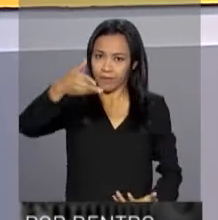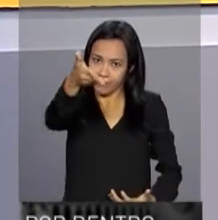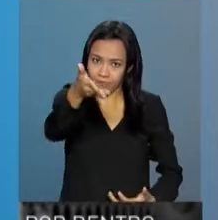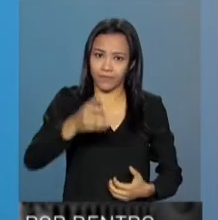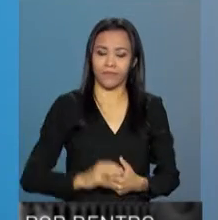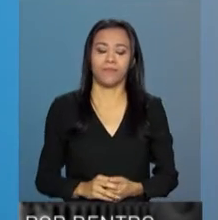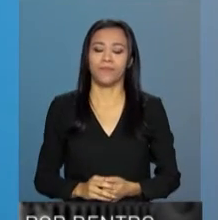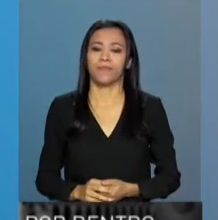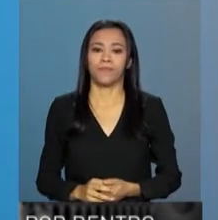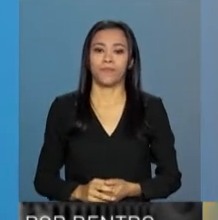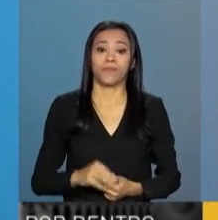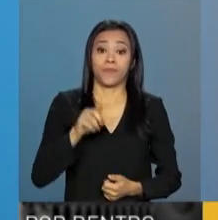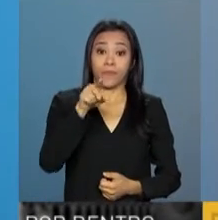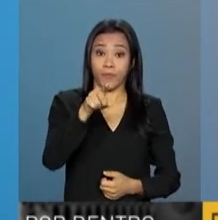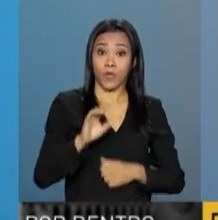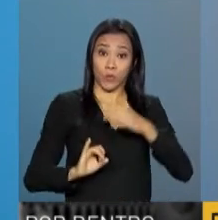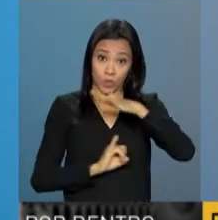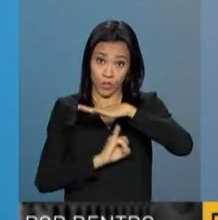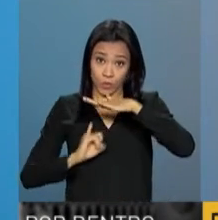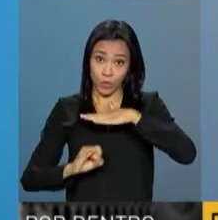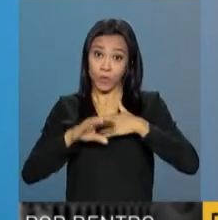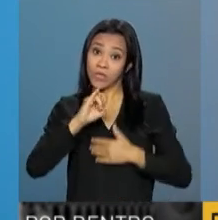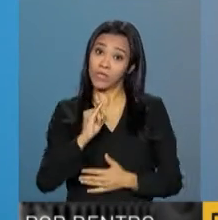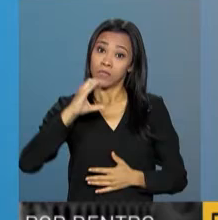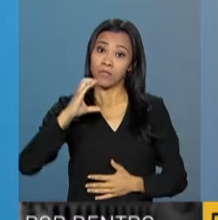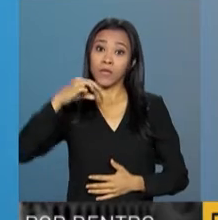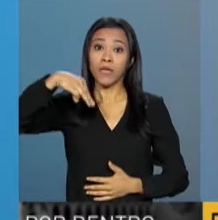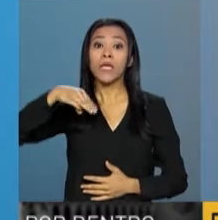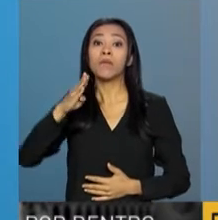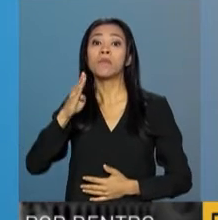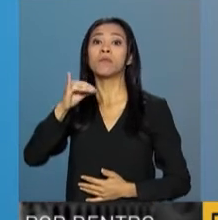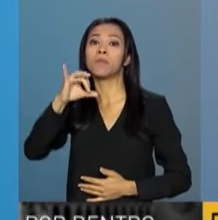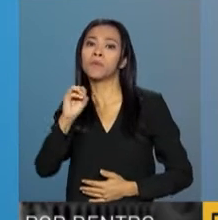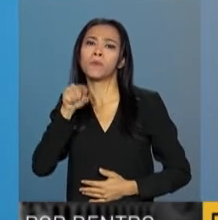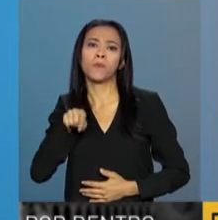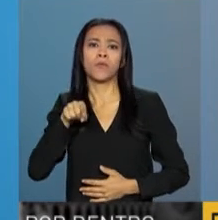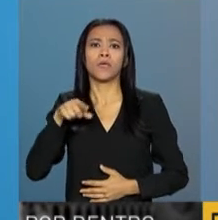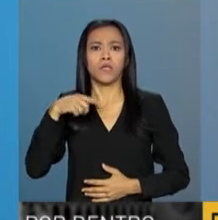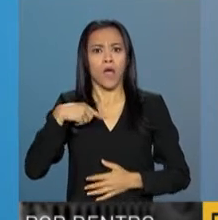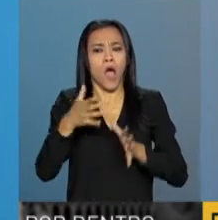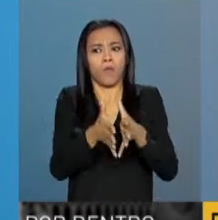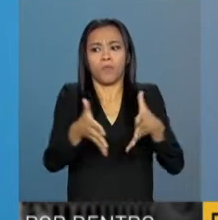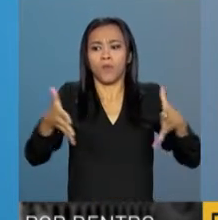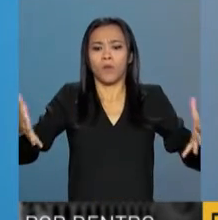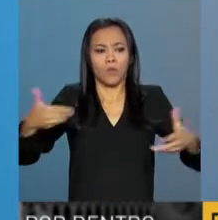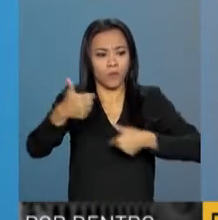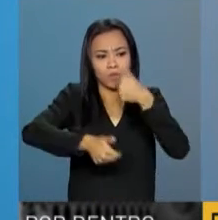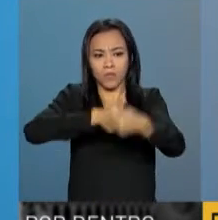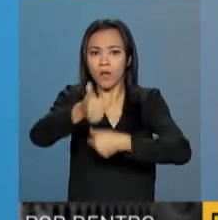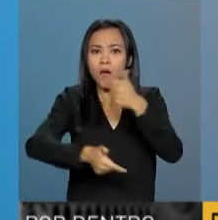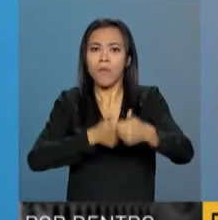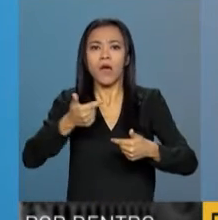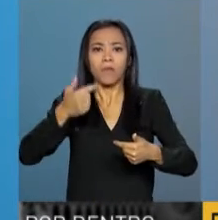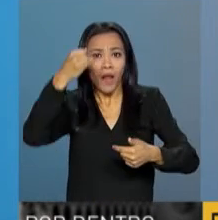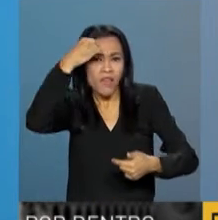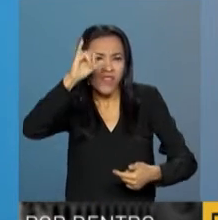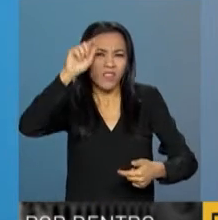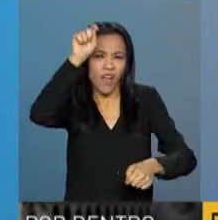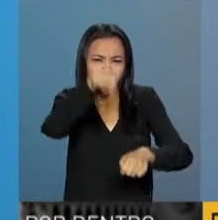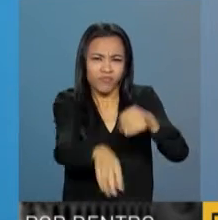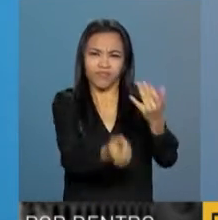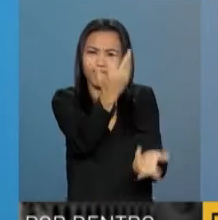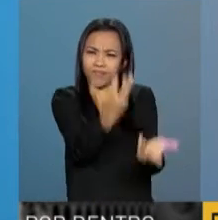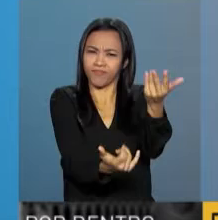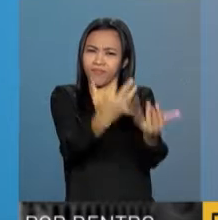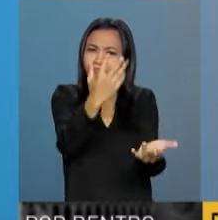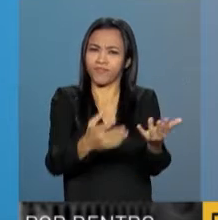Suavinski. O Instituto, nesses 10 anos, ampliou muito o trabalho de prevenção dos incêndios, não só